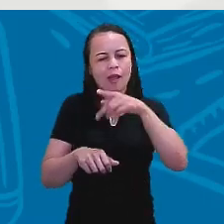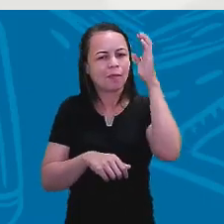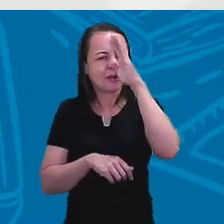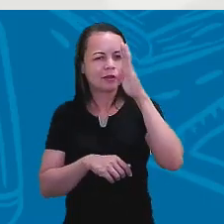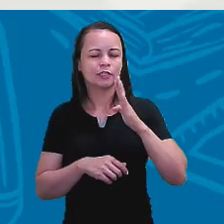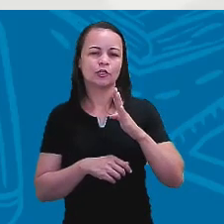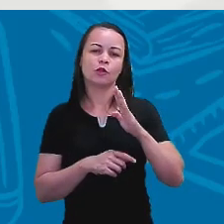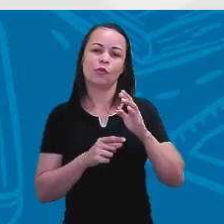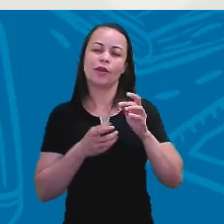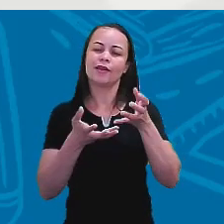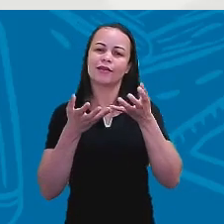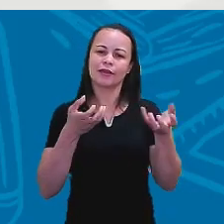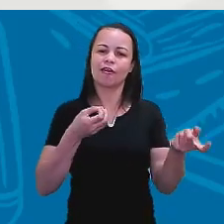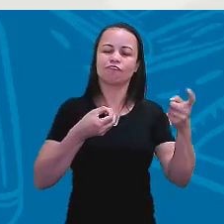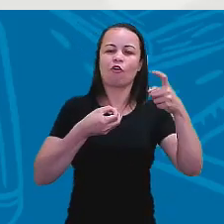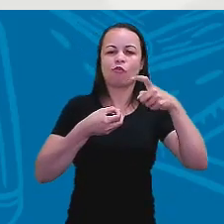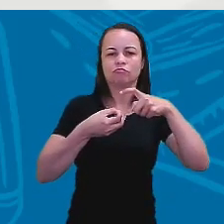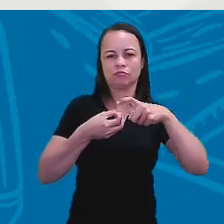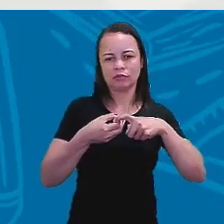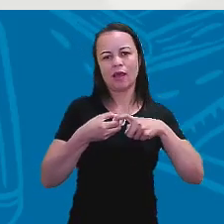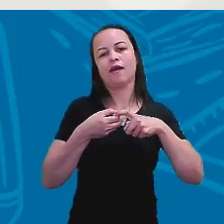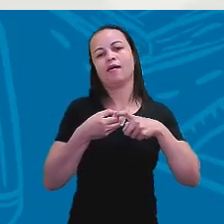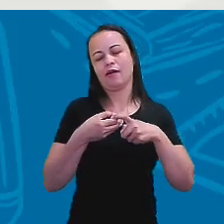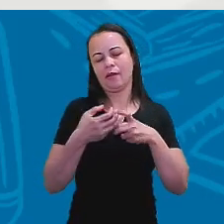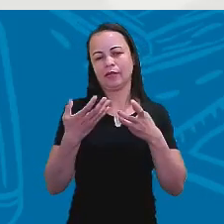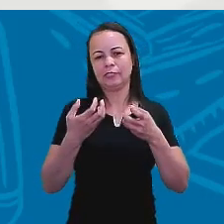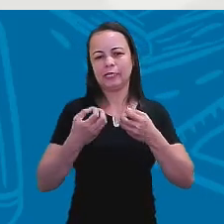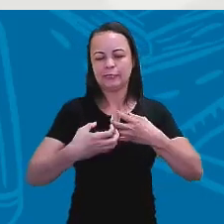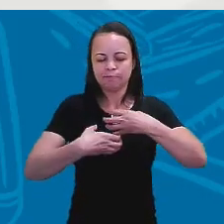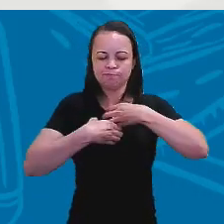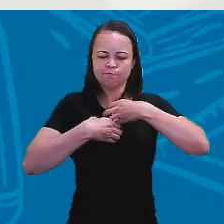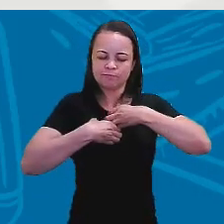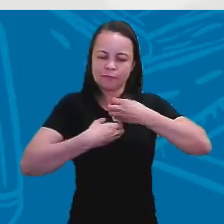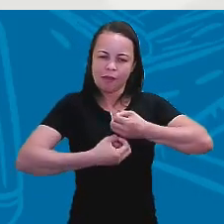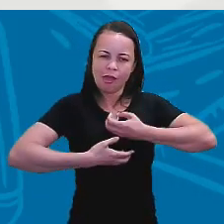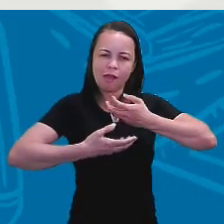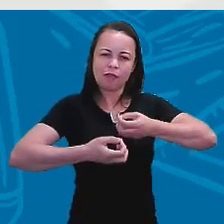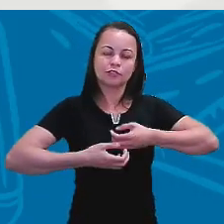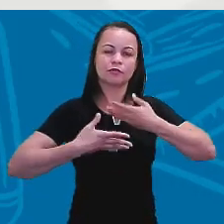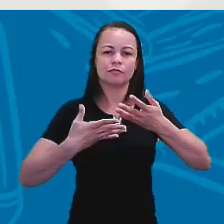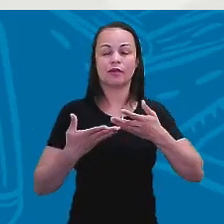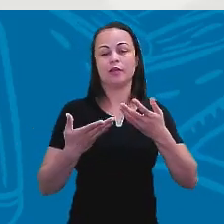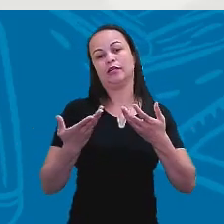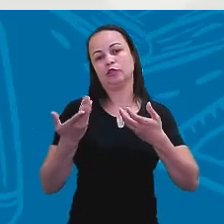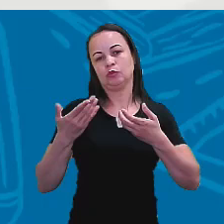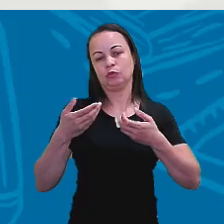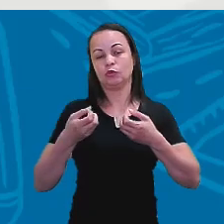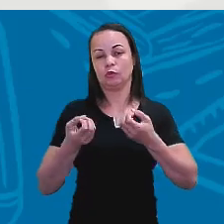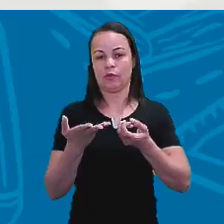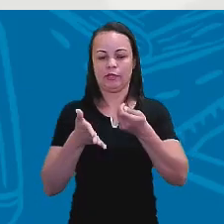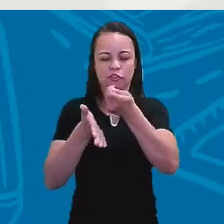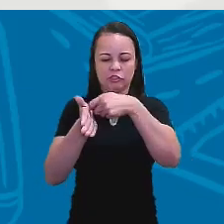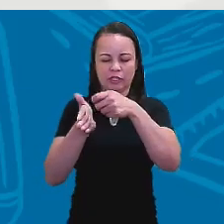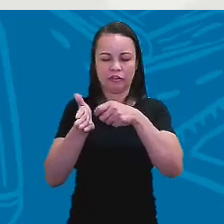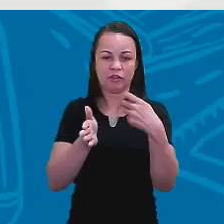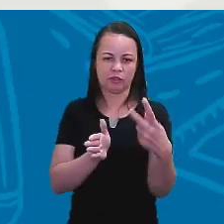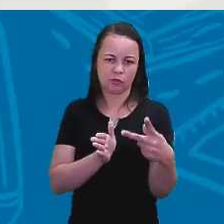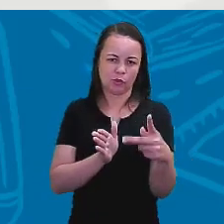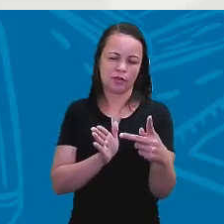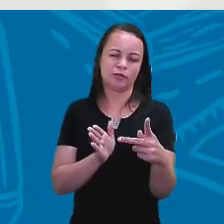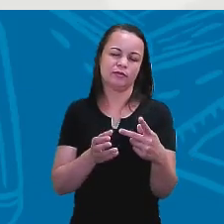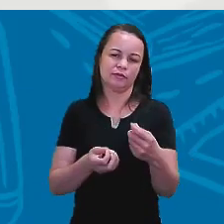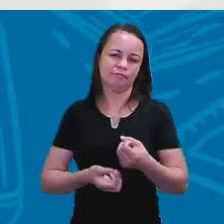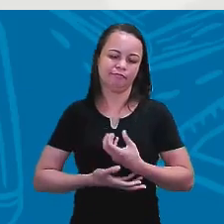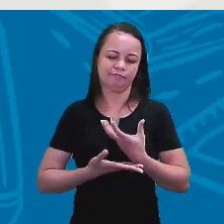muita saudade e expressa os seus sentimentos aí, escrevendo esse poema. Então, vamos voltar um